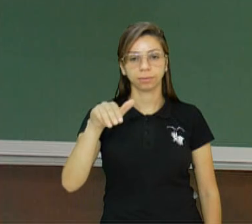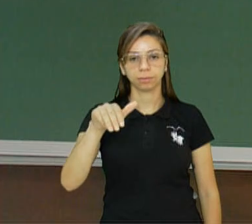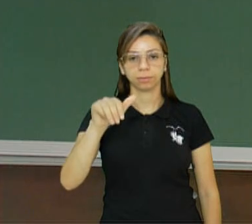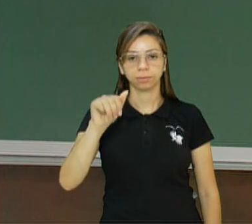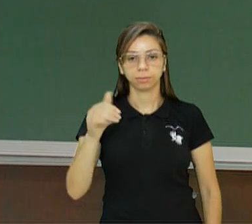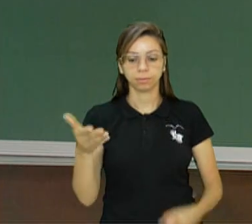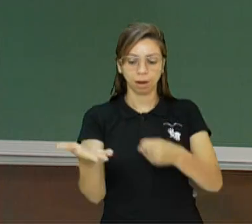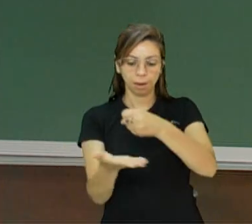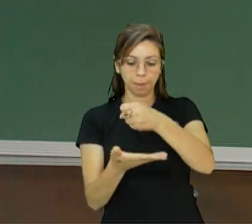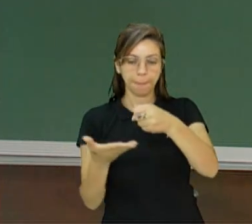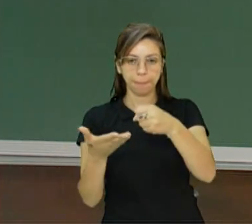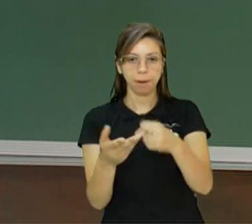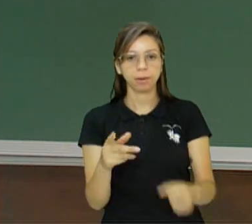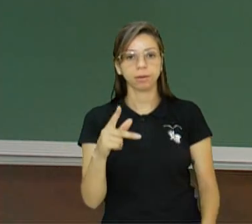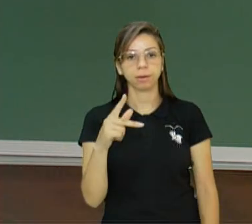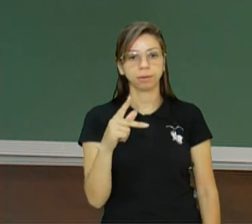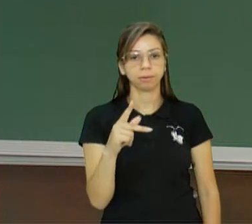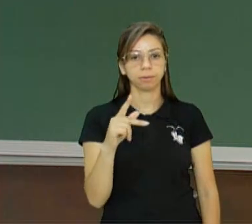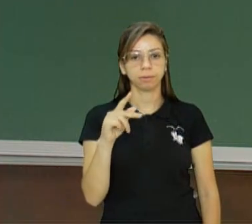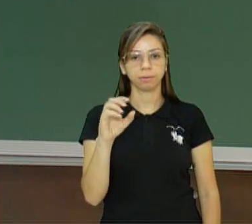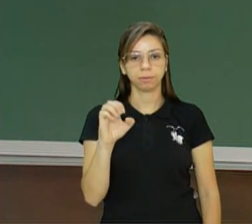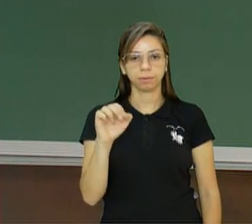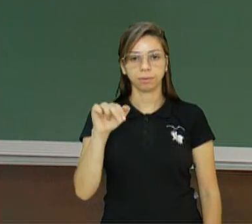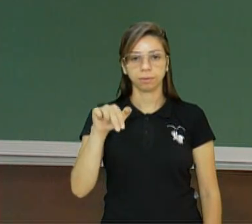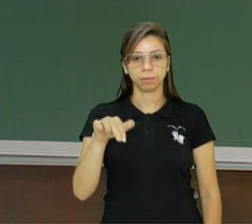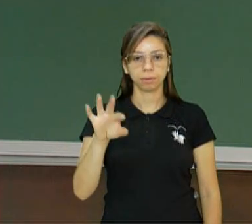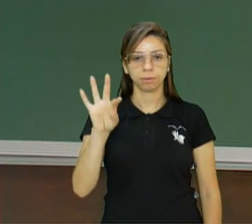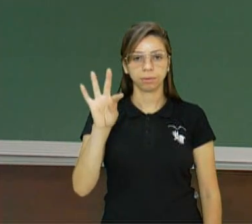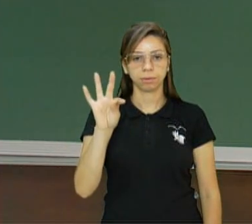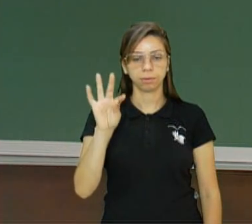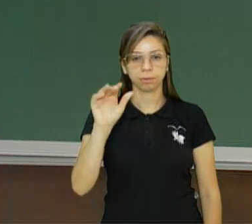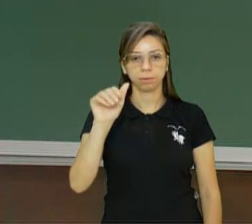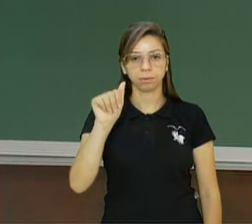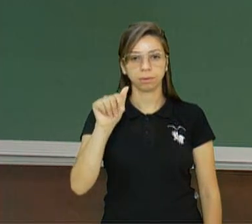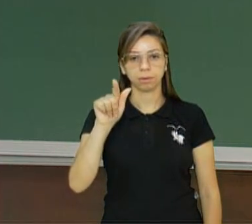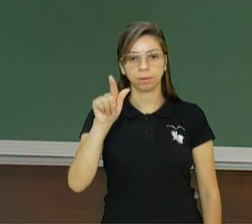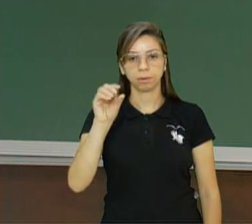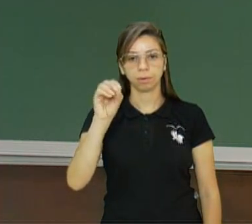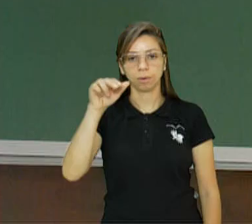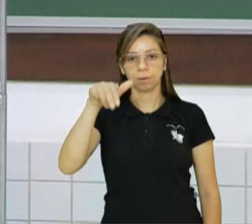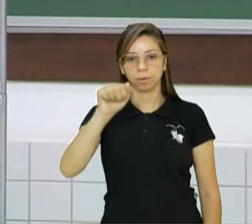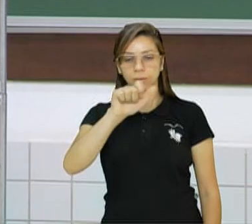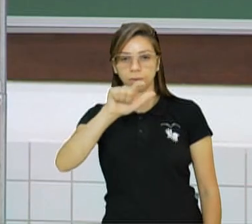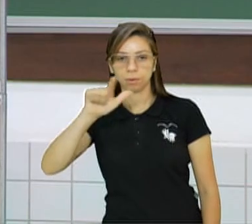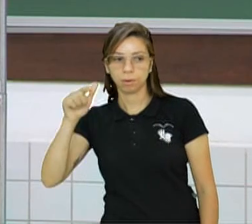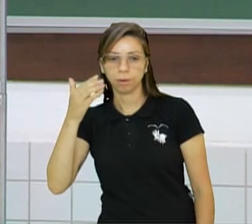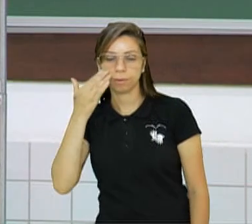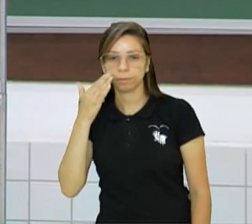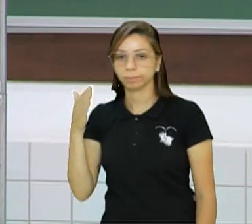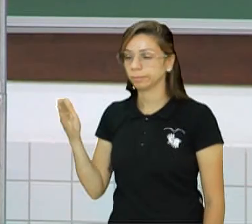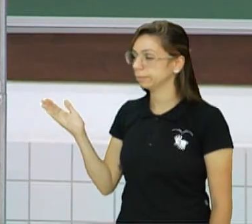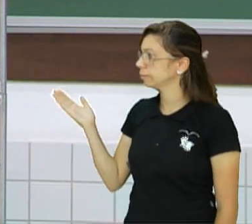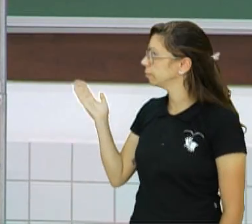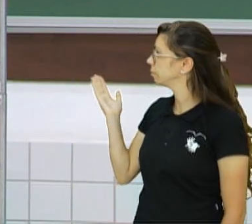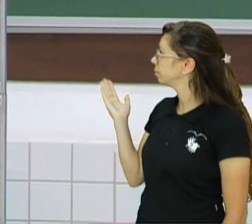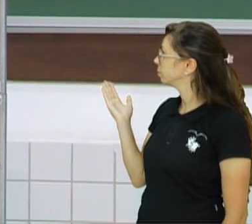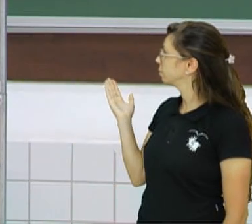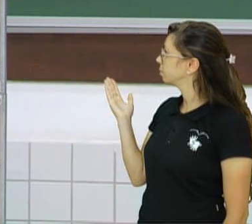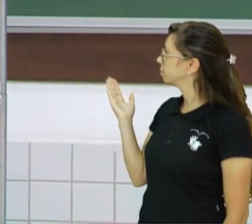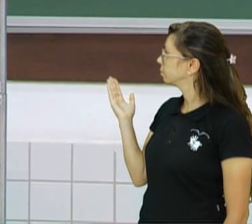pentagonal. Lembram do prisma de base pentagonal? É esse aqui, ó. Esse aqui que nós